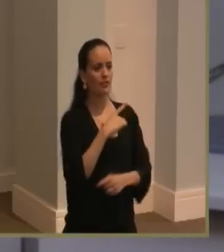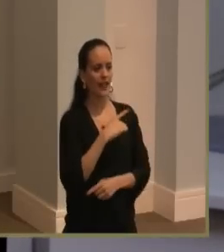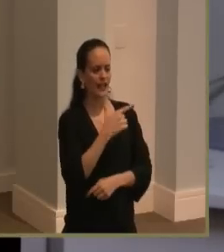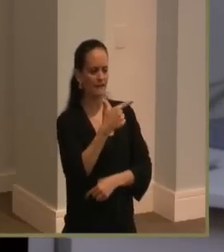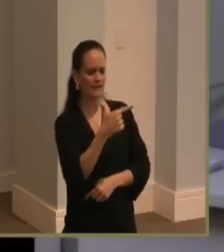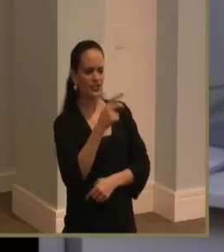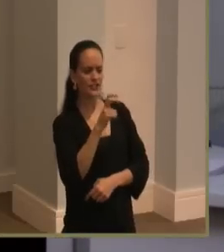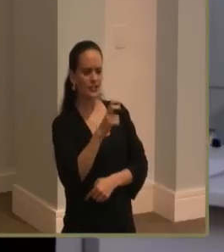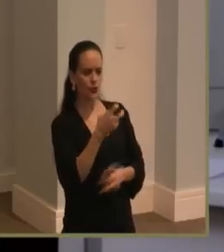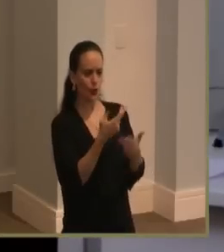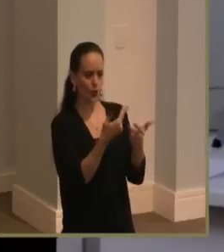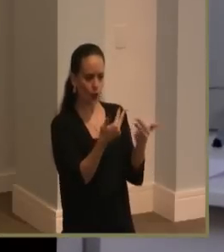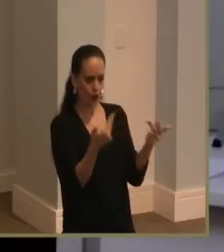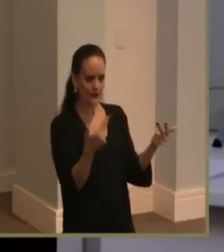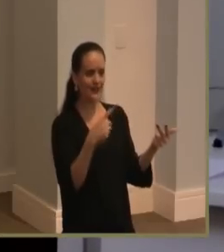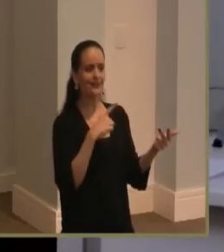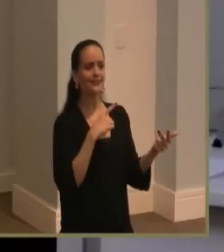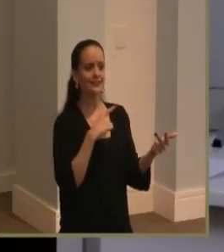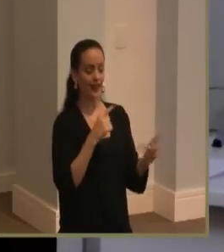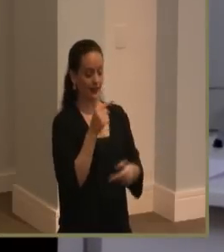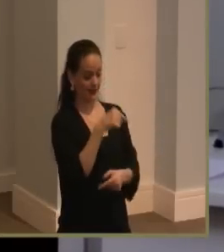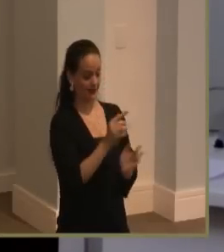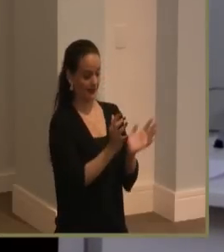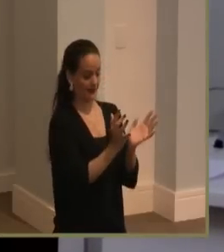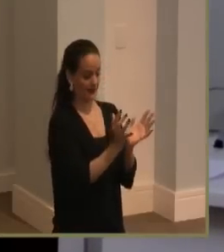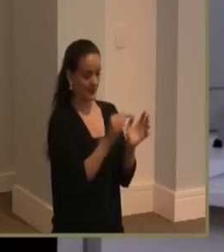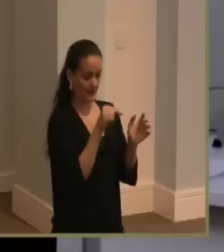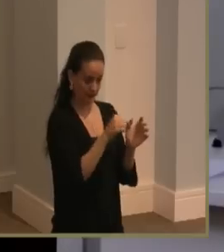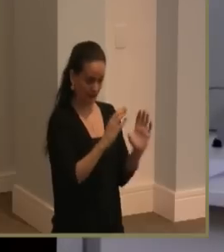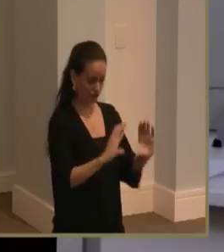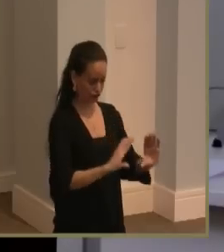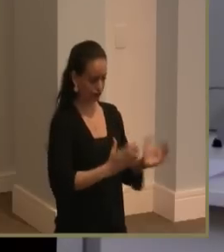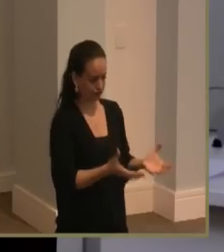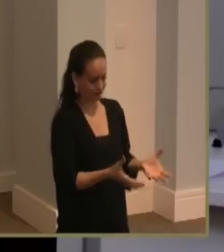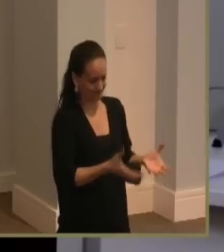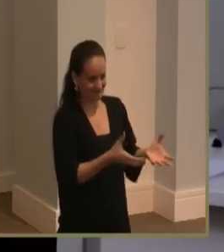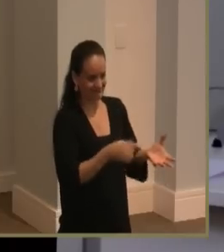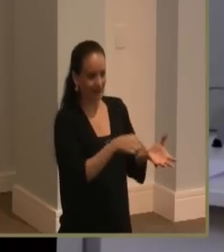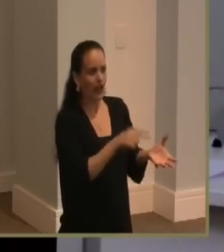peças, não é isso, irmã Constância? Exato. Esse kit é oferecido às